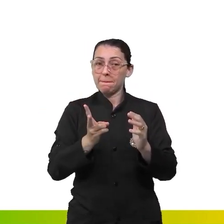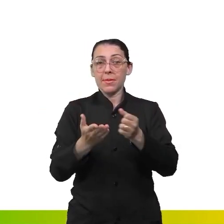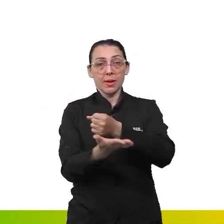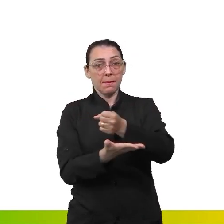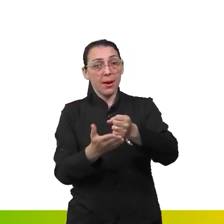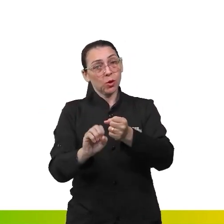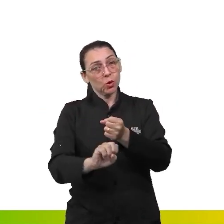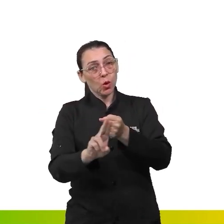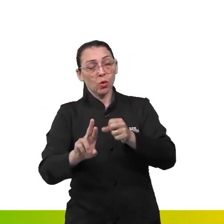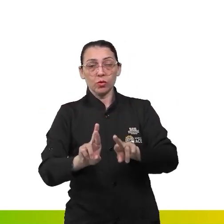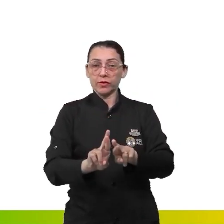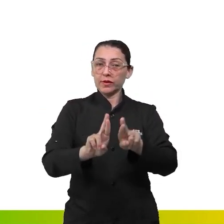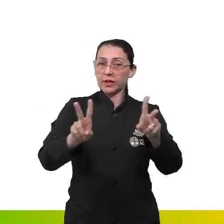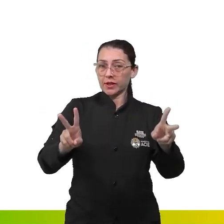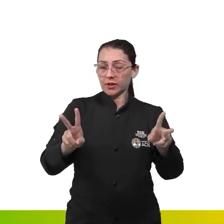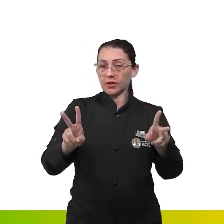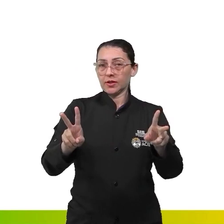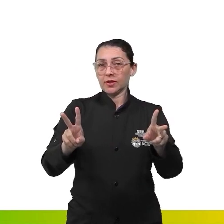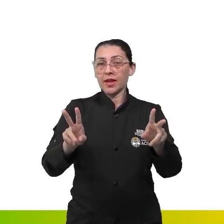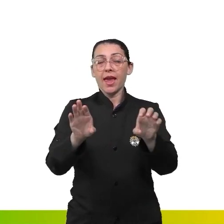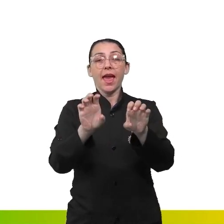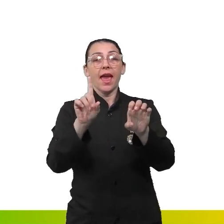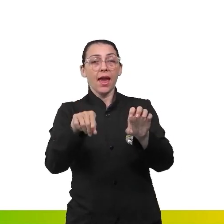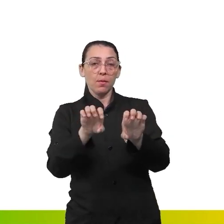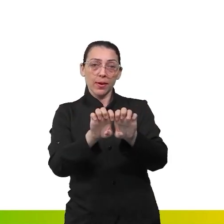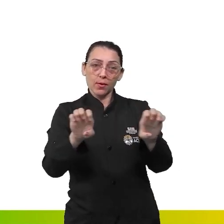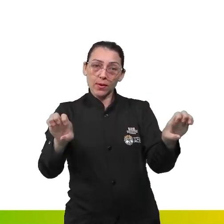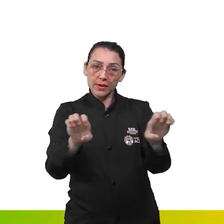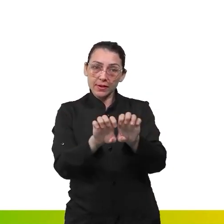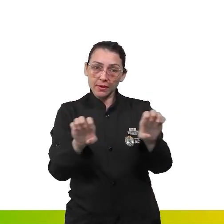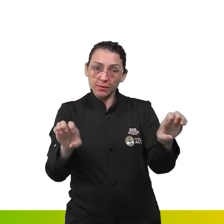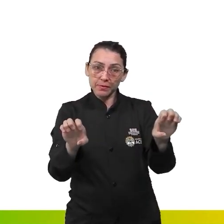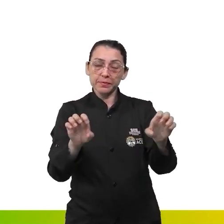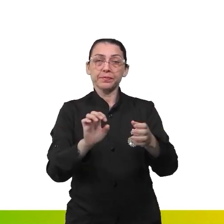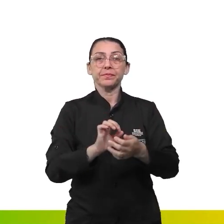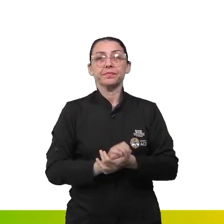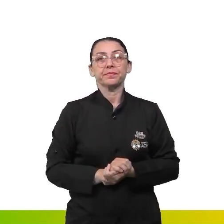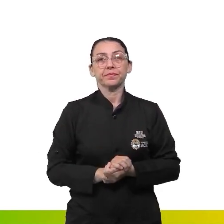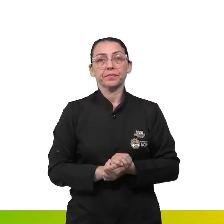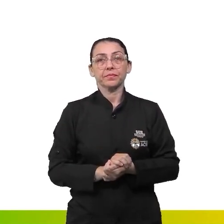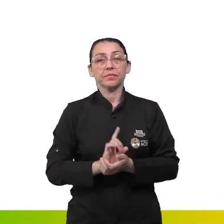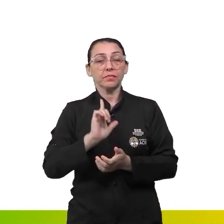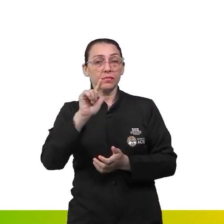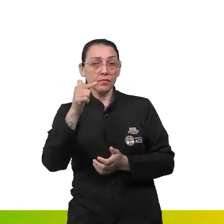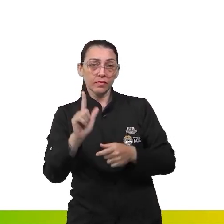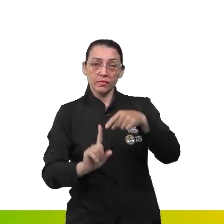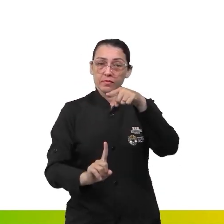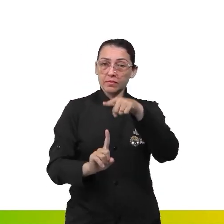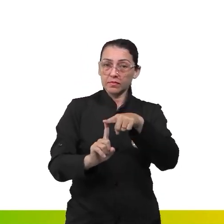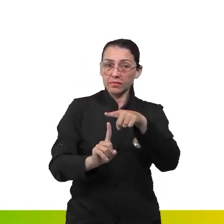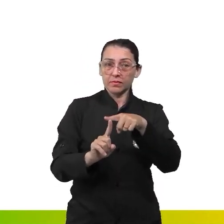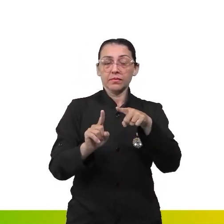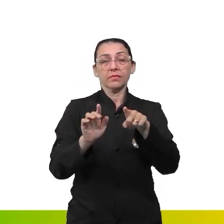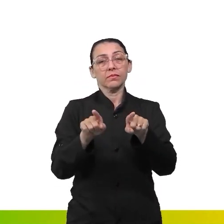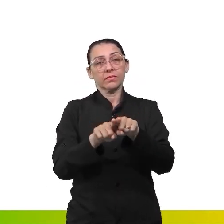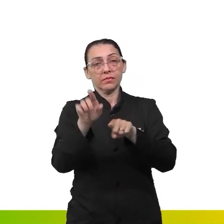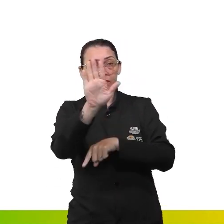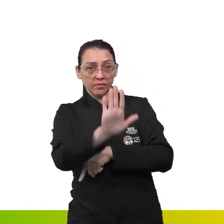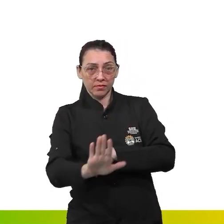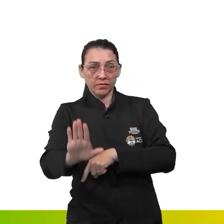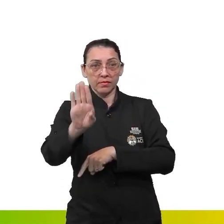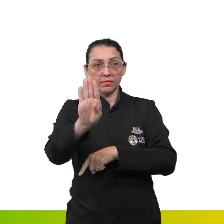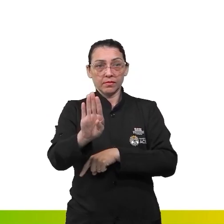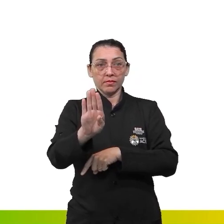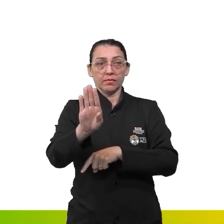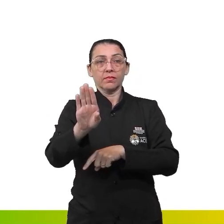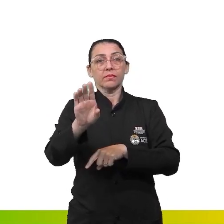ou diferentes. Isso é uma equação exponencial. De outra maneira mais geral, você pode dizer que b